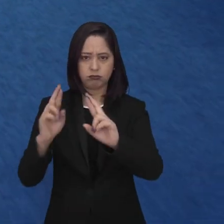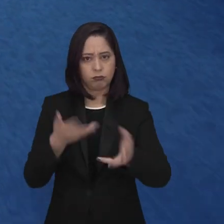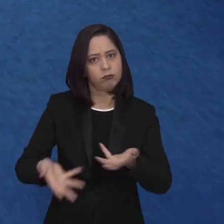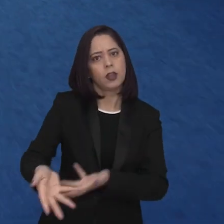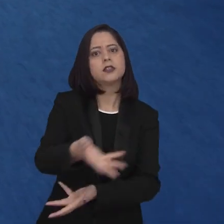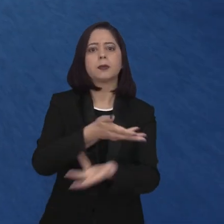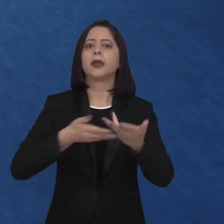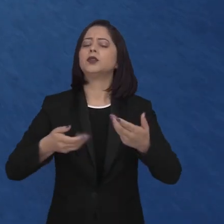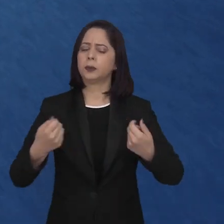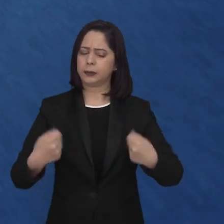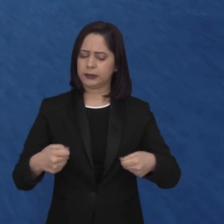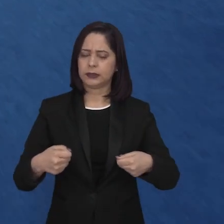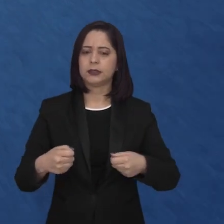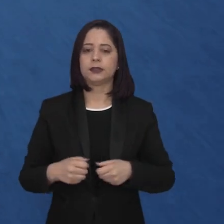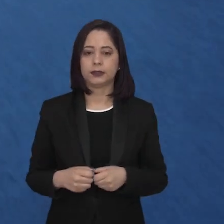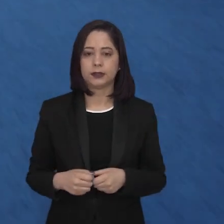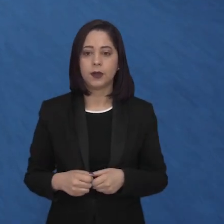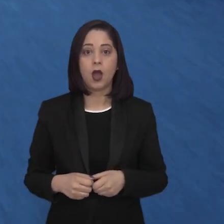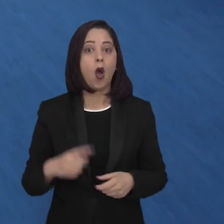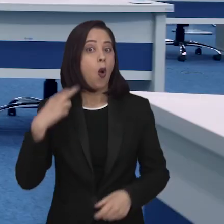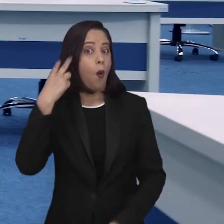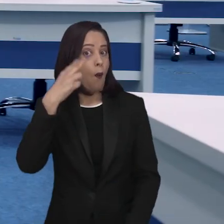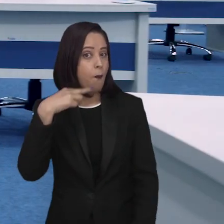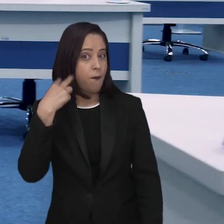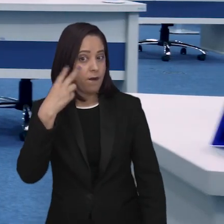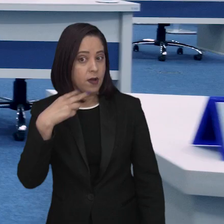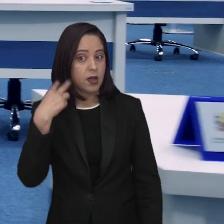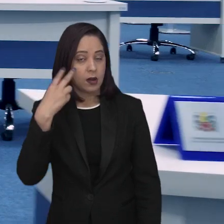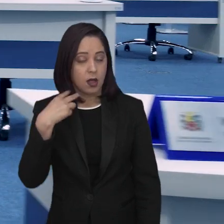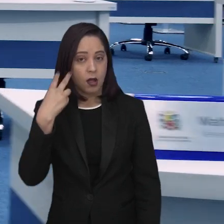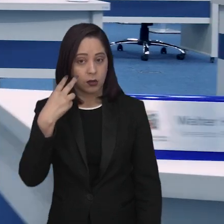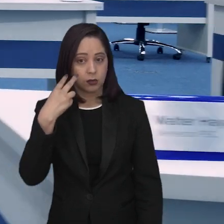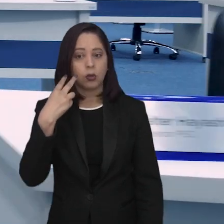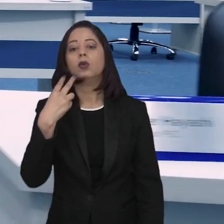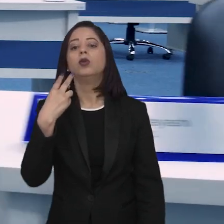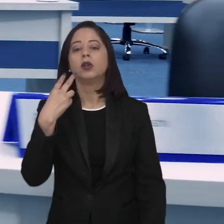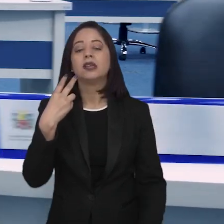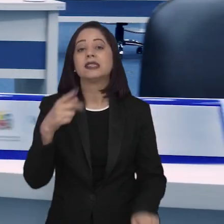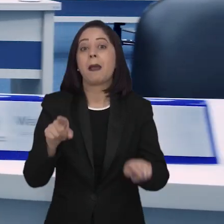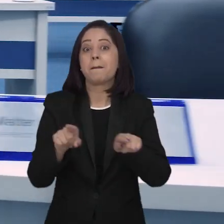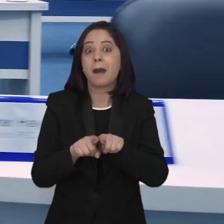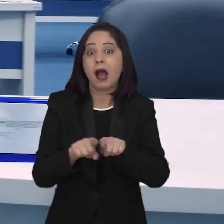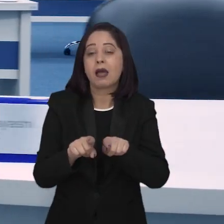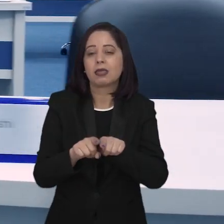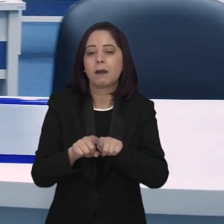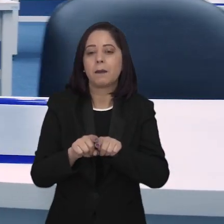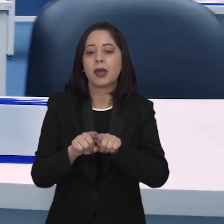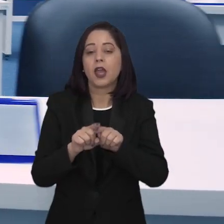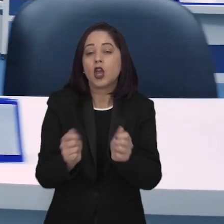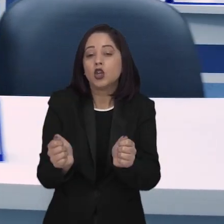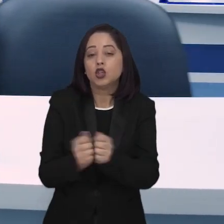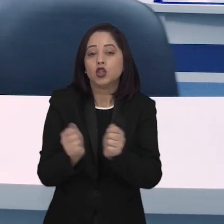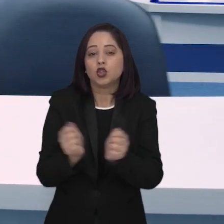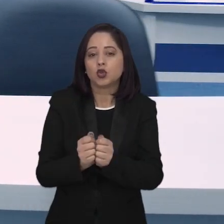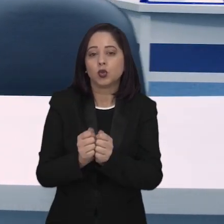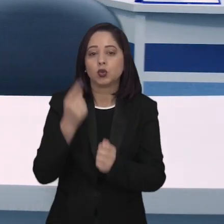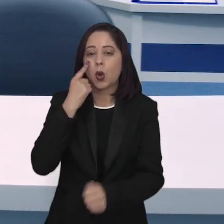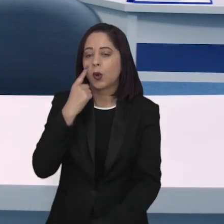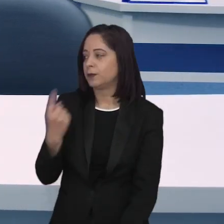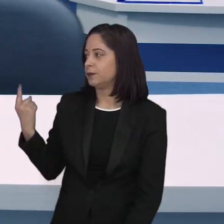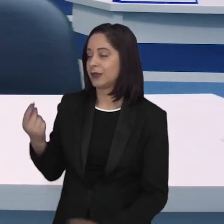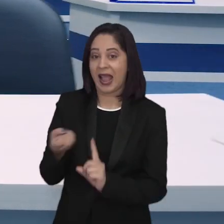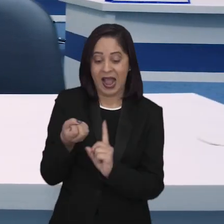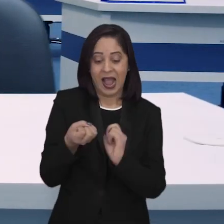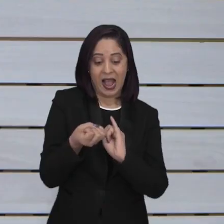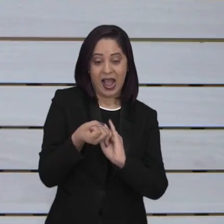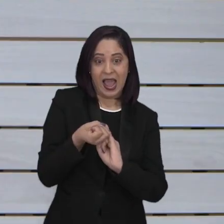seja, o respeito entre os parlamentares. Além dos próprios vereadores, vários setores da Câmara são responsáveis por